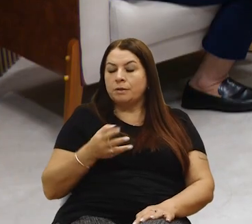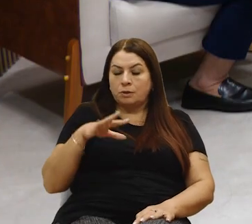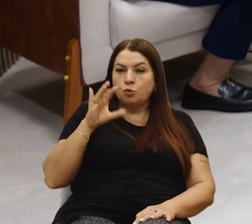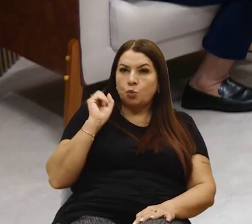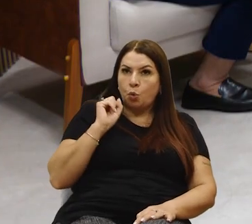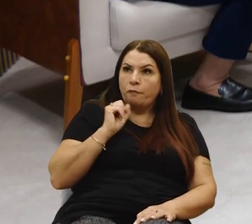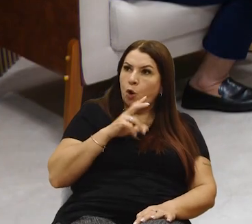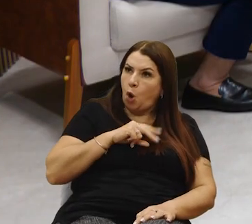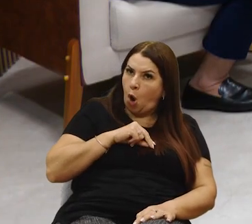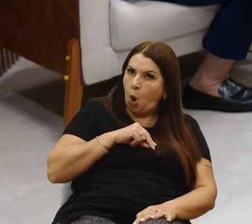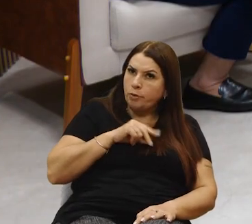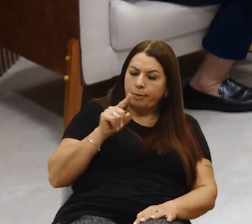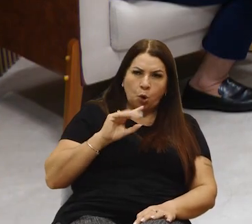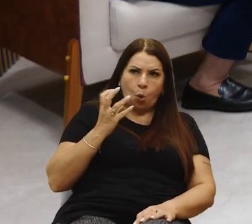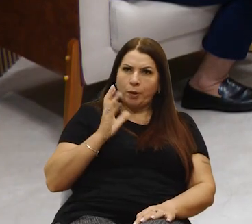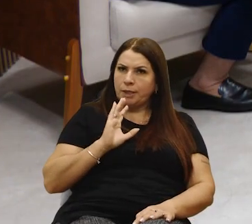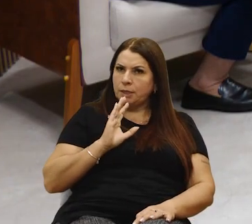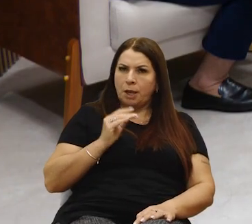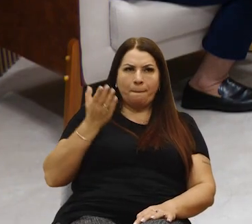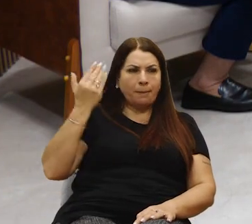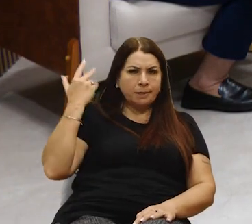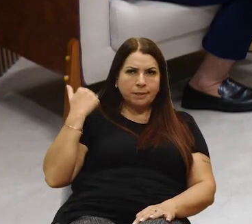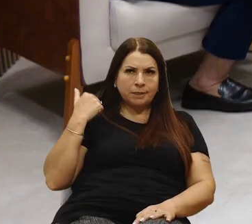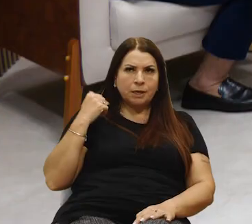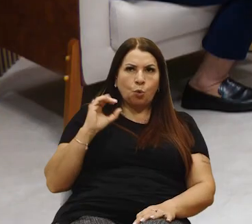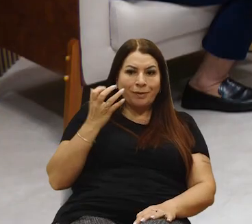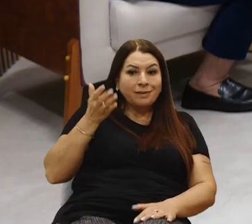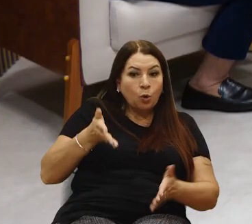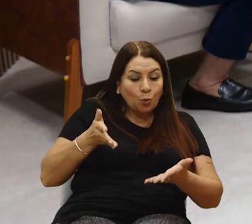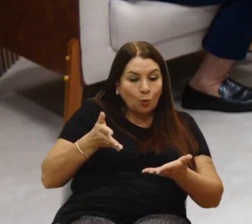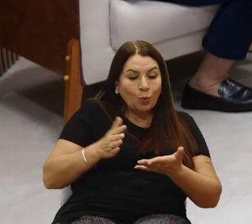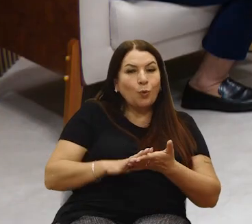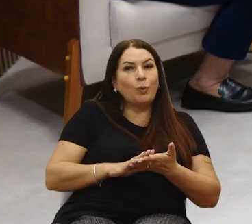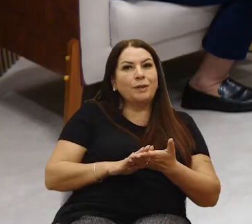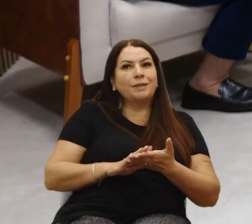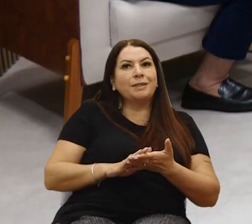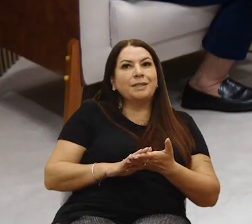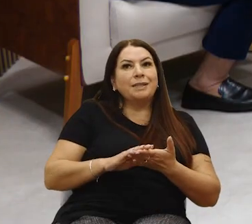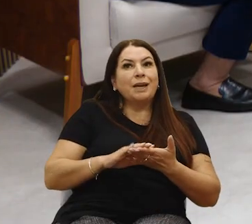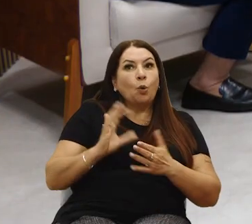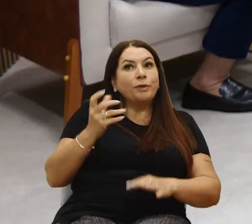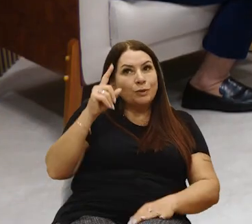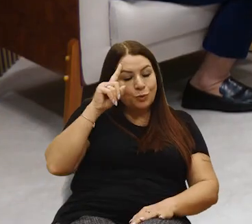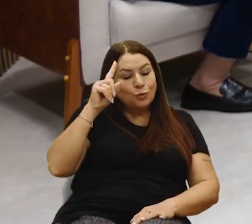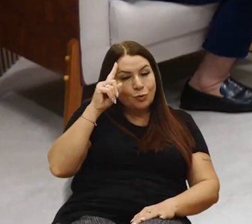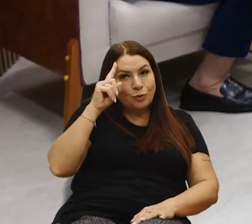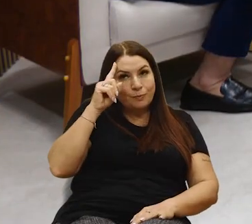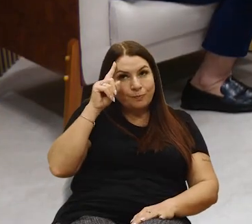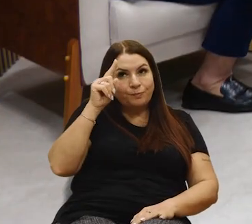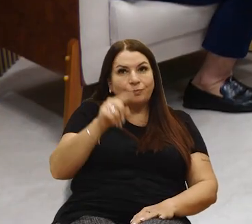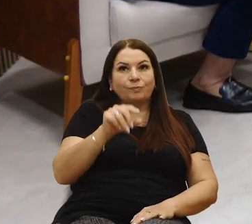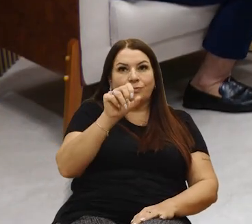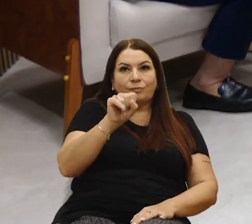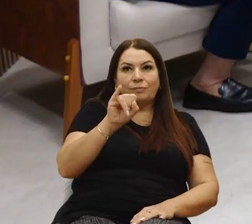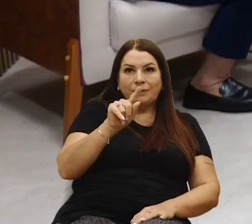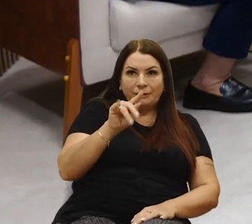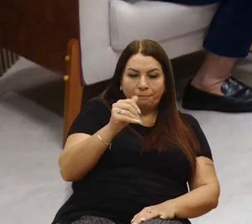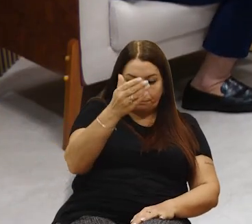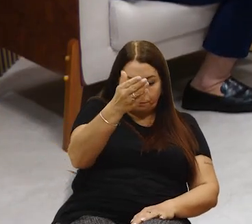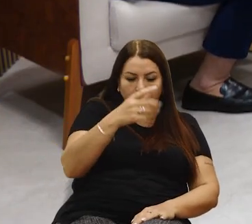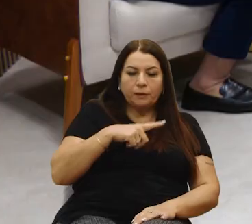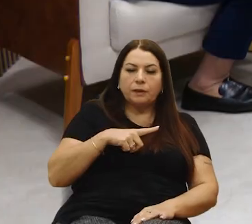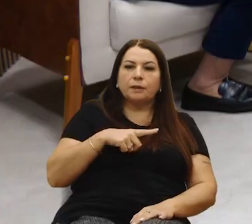ouve, nossa, mas isso não acontece, acontecia no passado, acontece agora. É real. Acontece todo dia. Real. Sabe? Silvana, e aí nesse